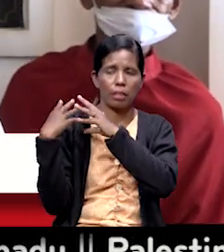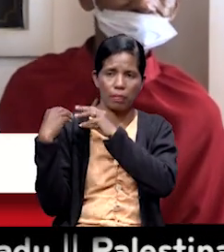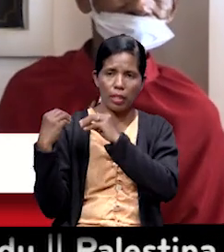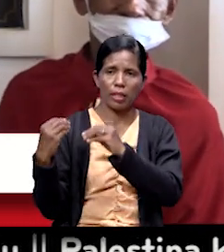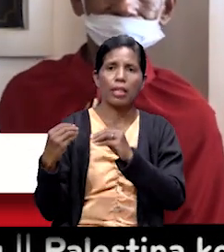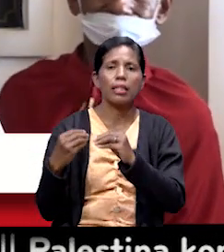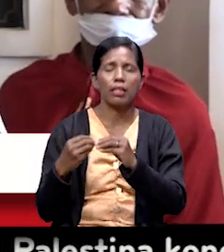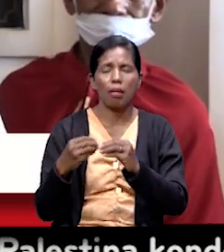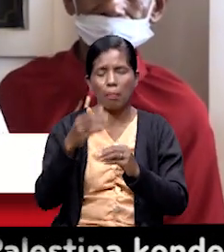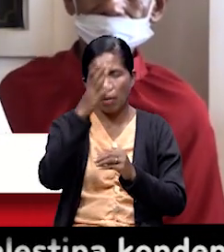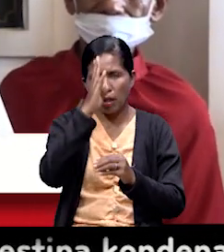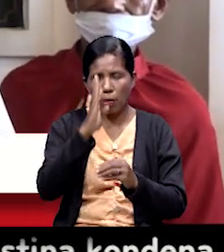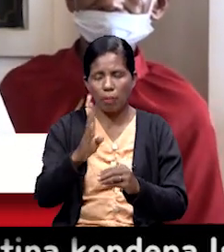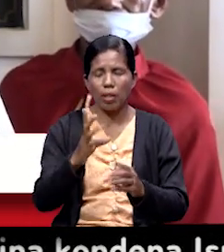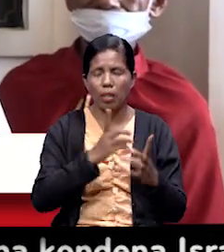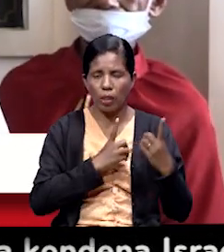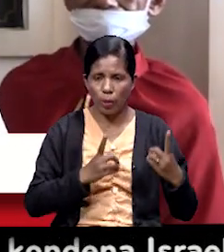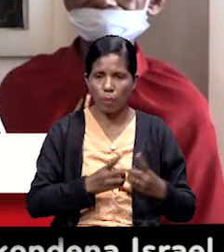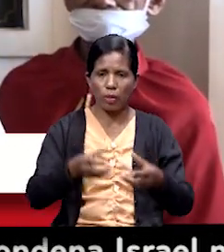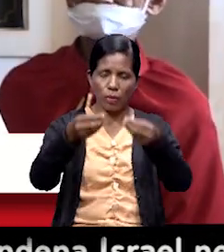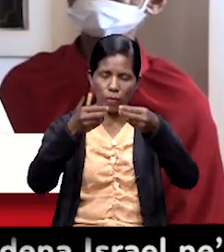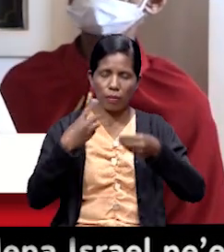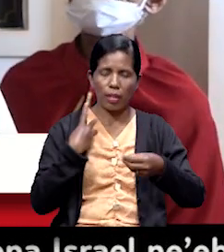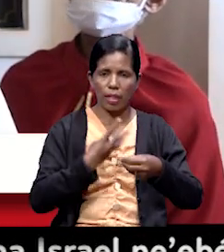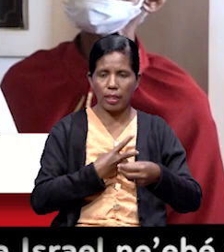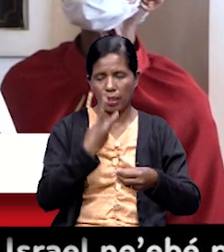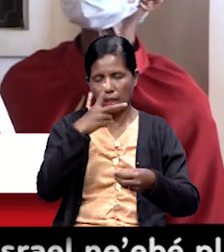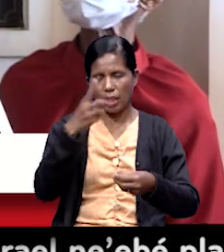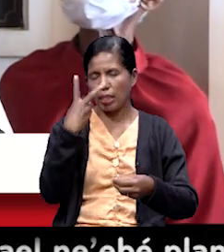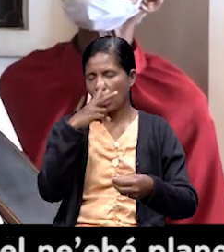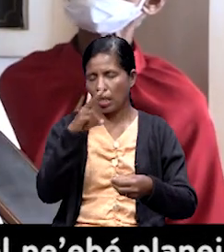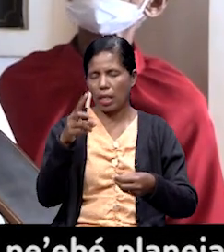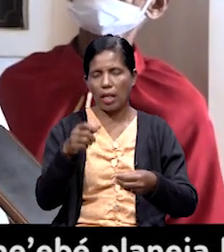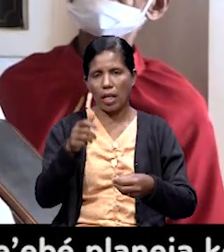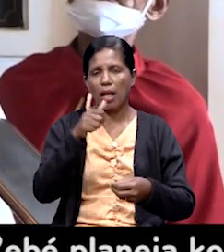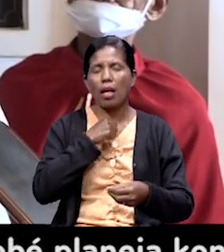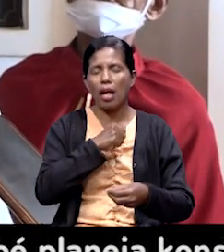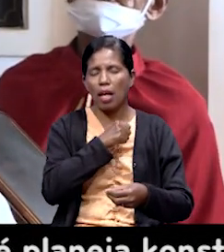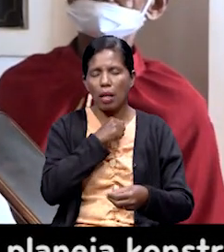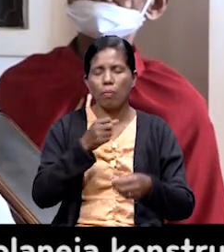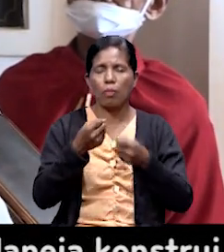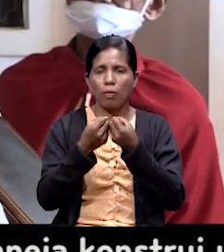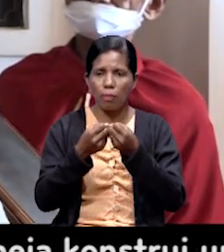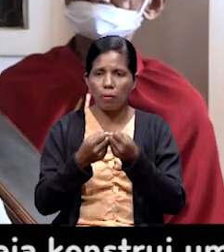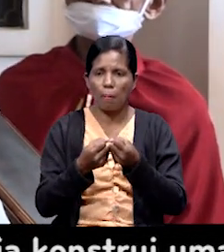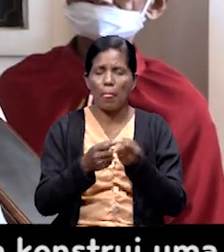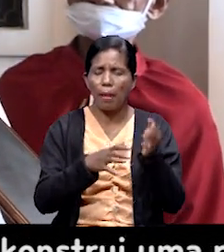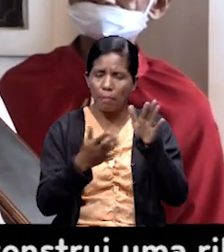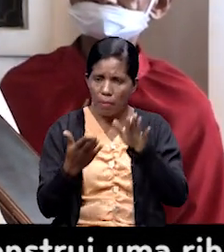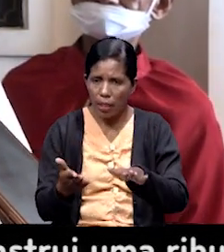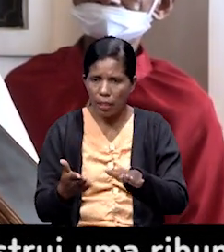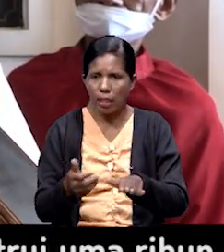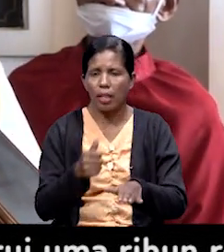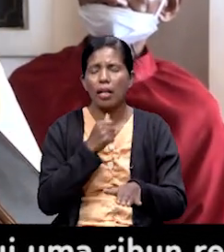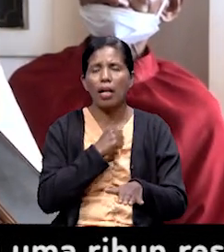durante Loron Hira Knei, Ita hare amlulik mate, bispo mate, halo ita sarana ita sente buat